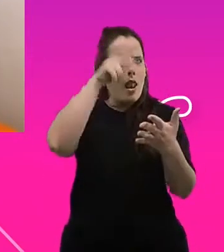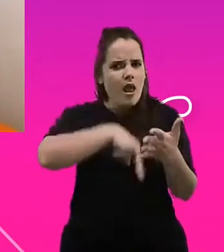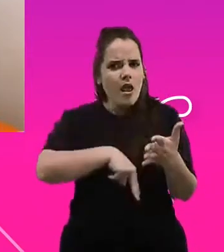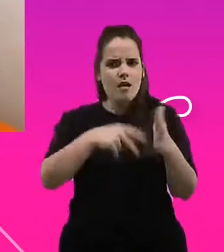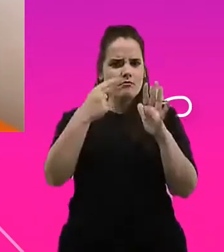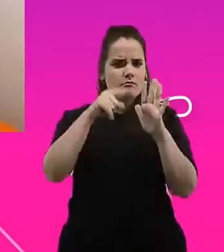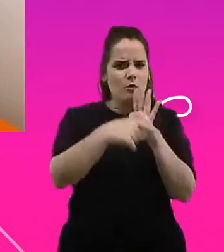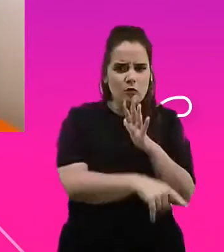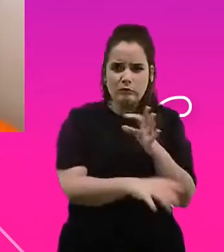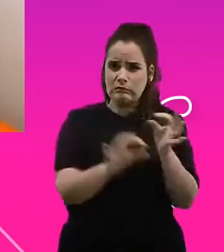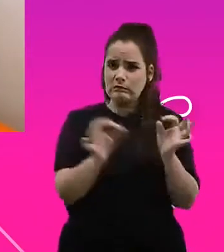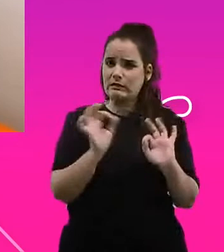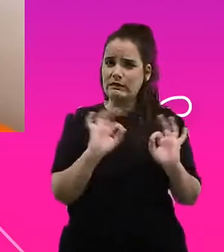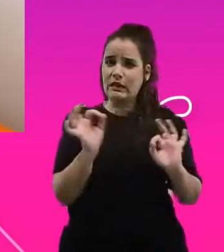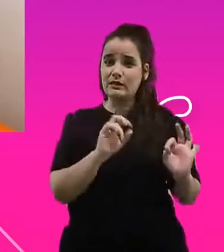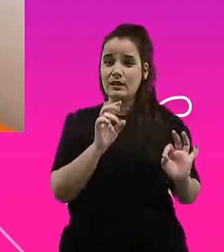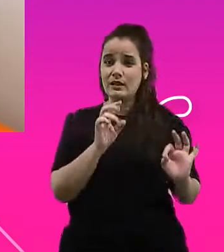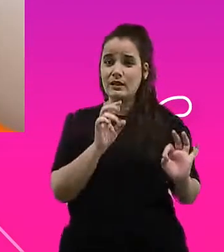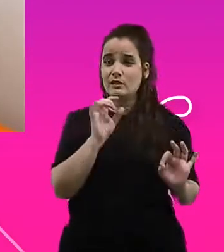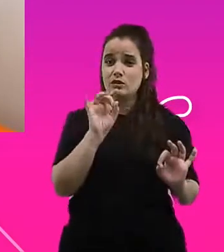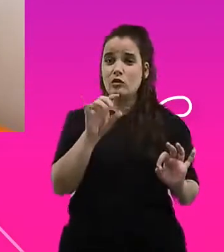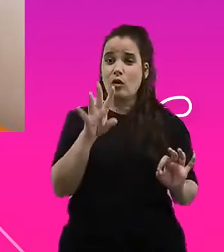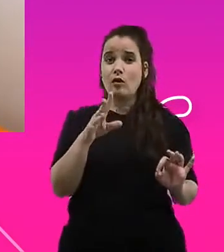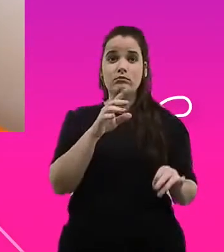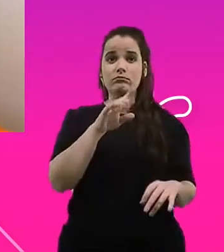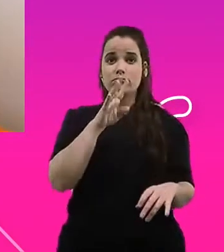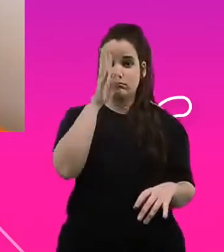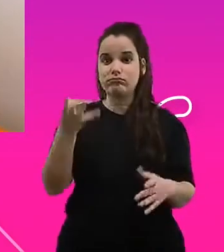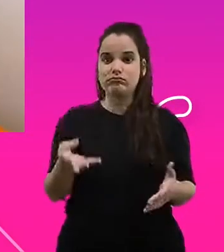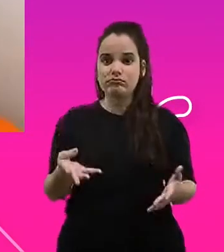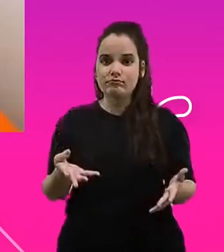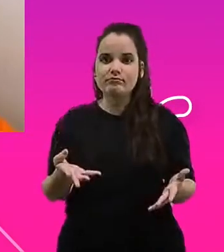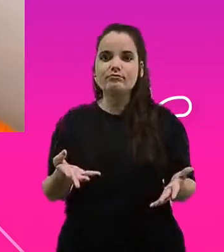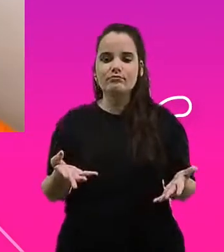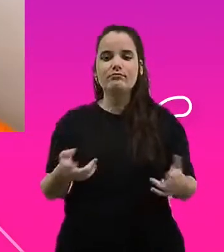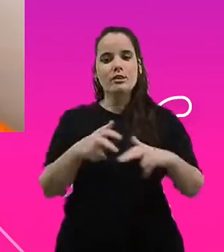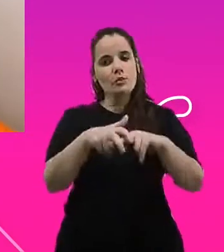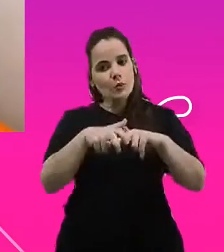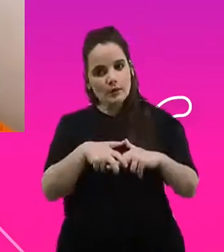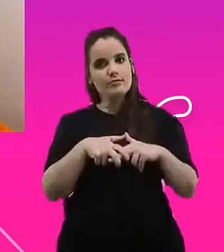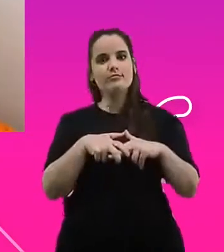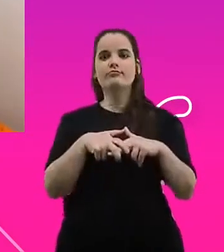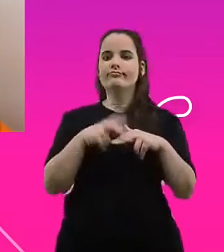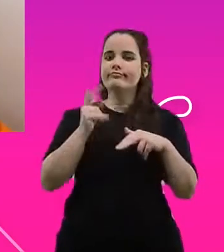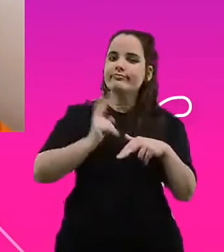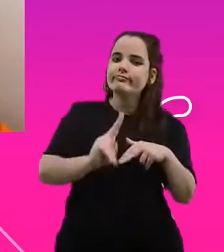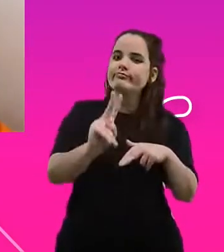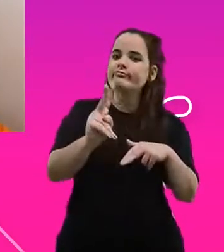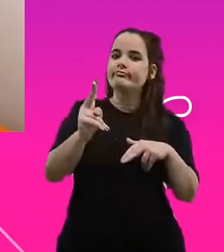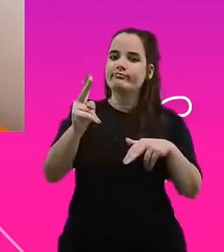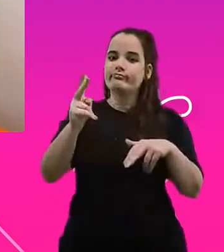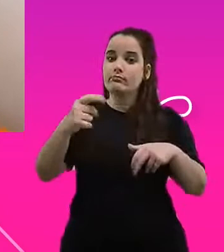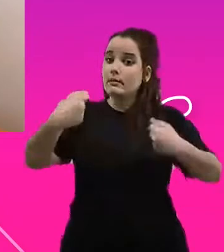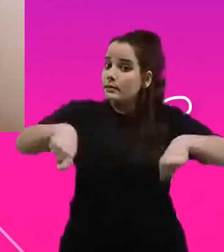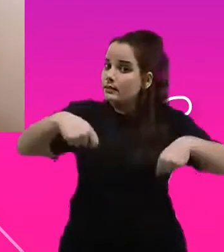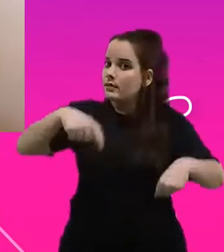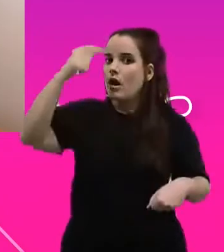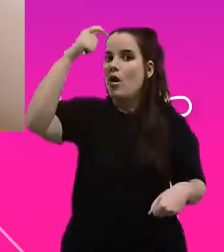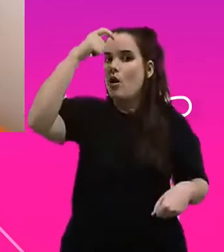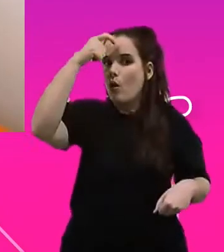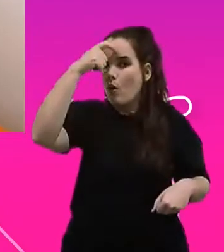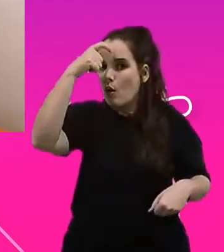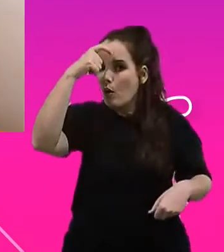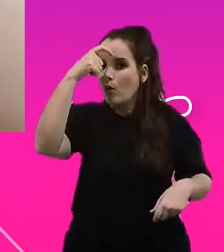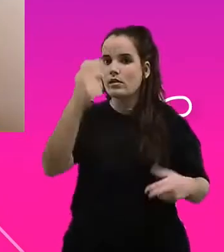procuro despertar muito isso nas pessoas também, né? De que a gente tenha mais consciência e mais responsabilidade sobre aquilo que a